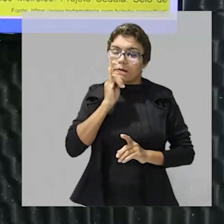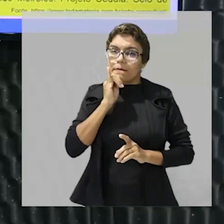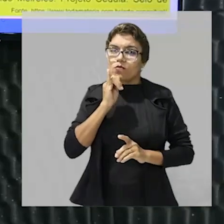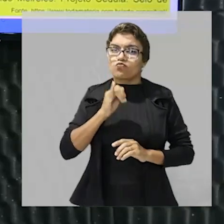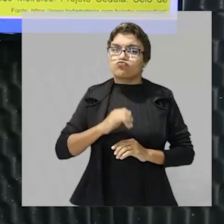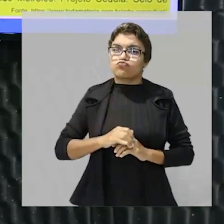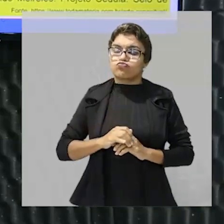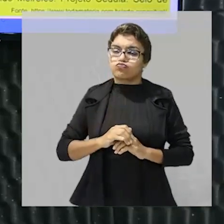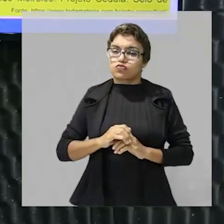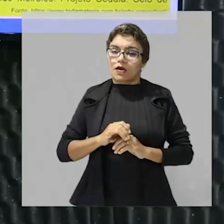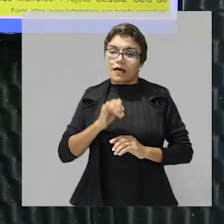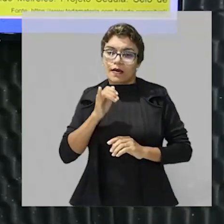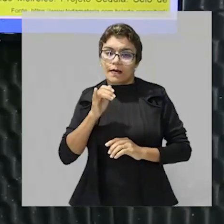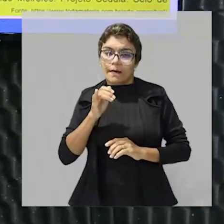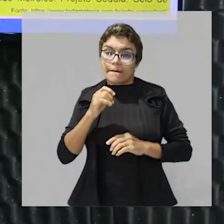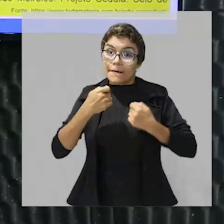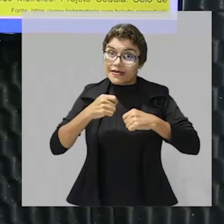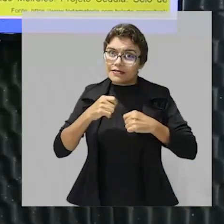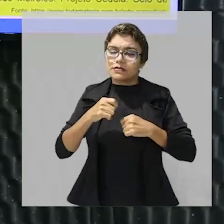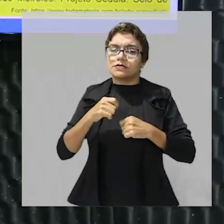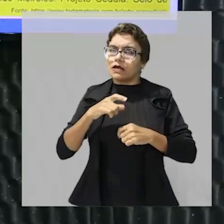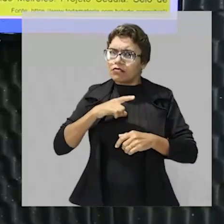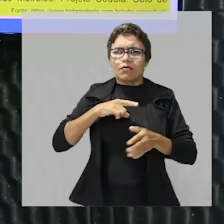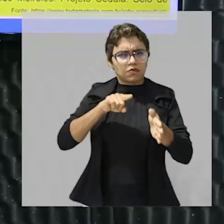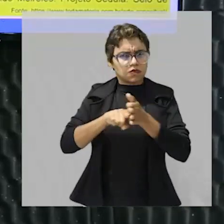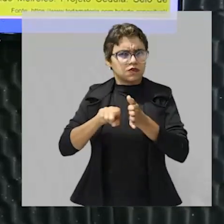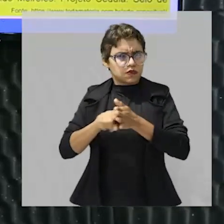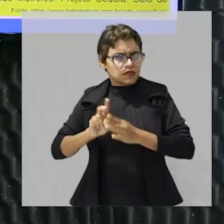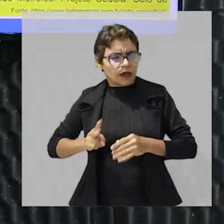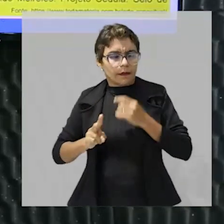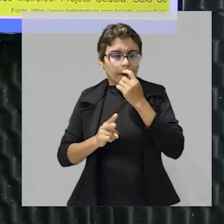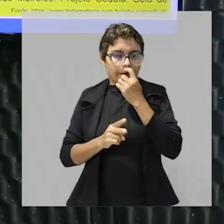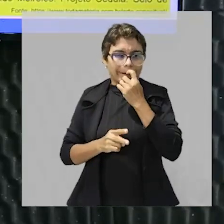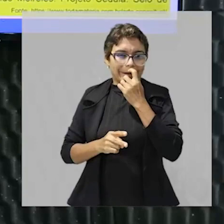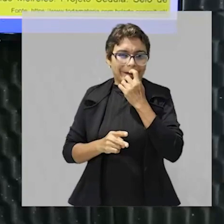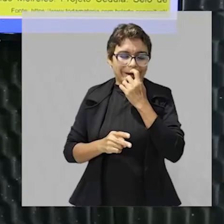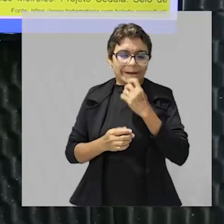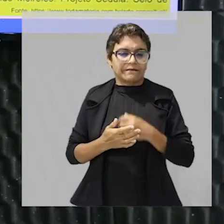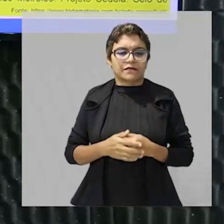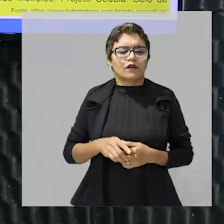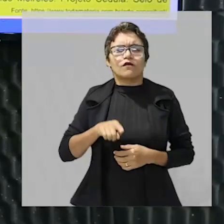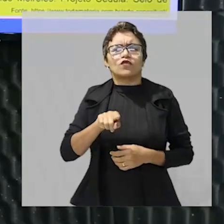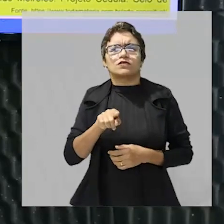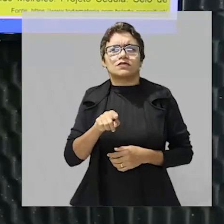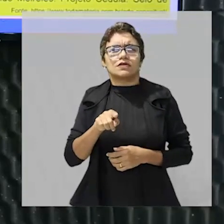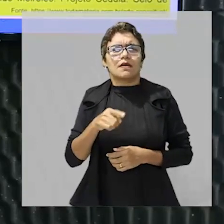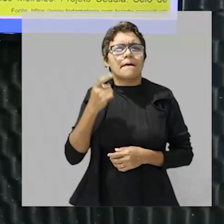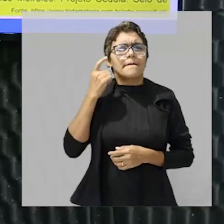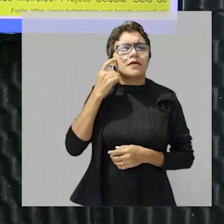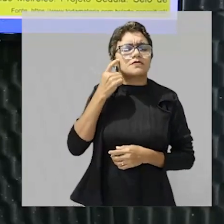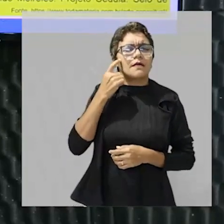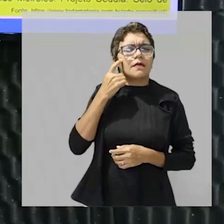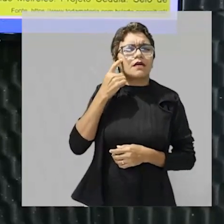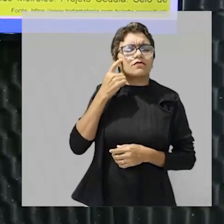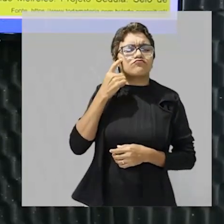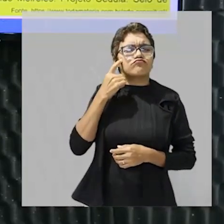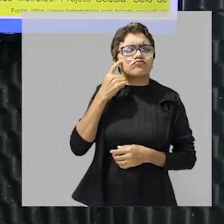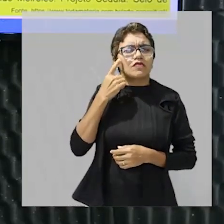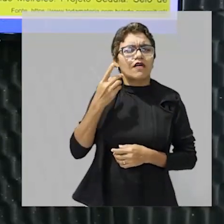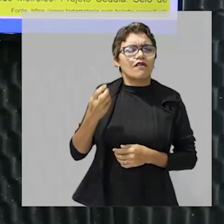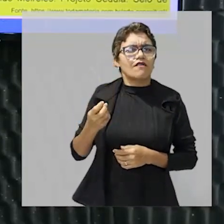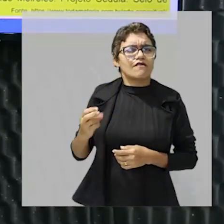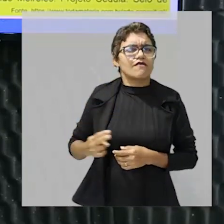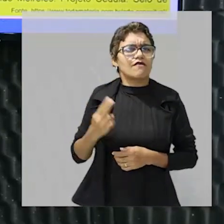conceitual. Onde é que entra a arte conceitual nisso aí, professor? Quanto vale a tua ideia? Quanto vale o teu pensamento? Quanto vale